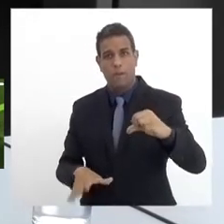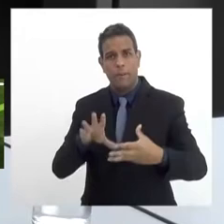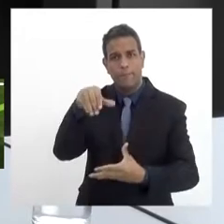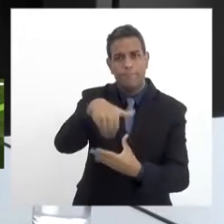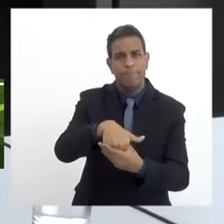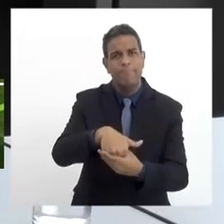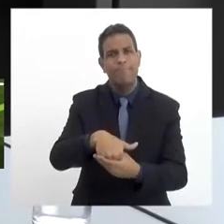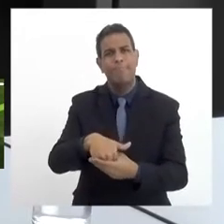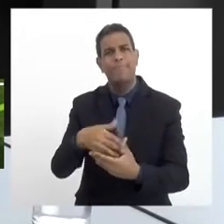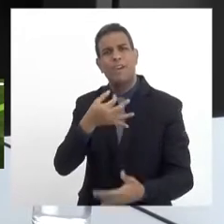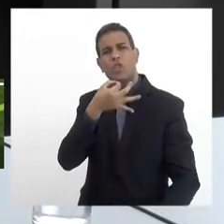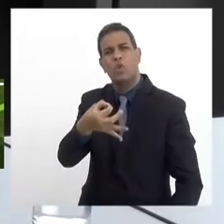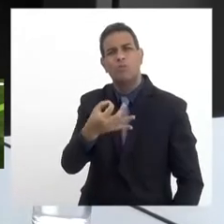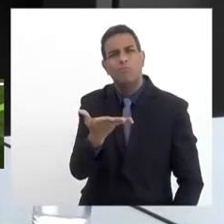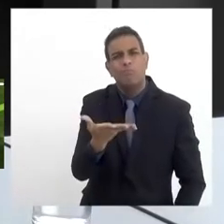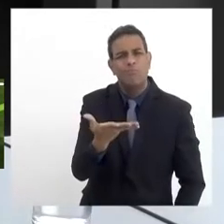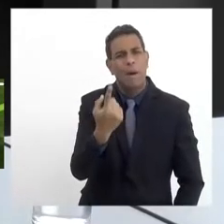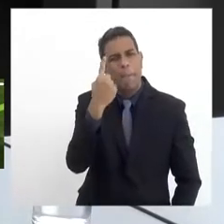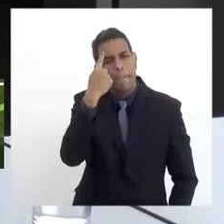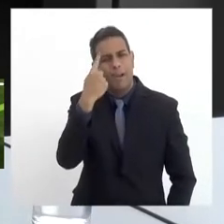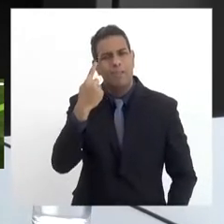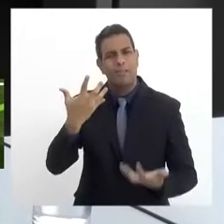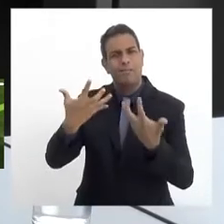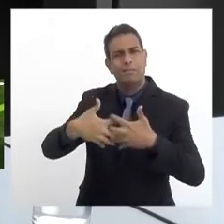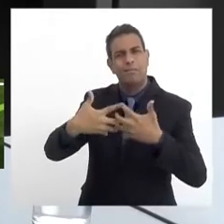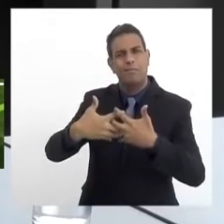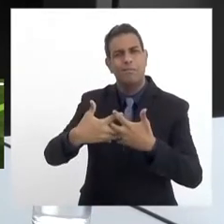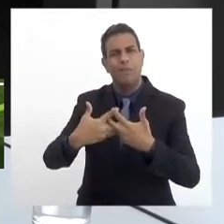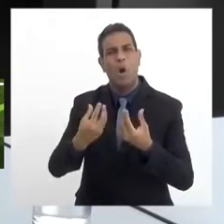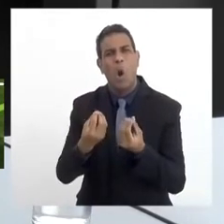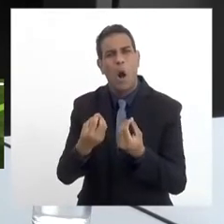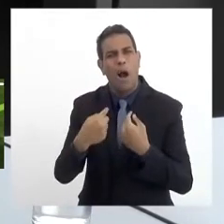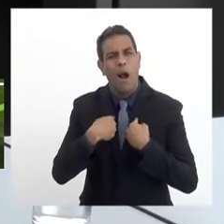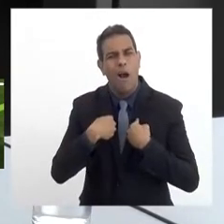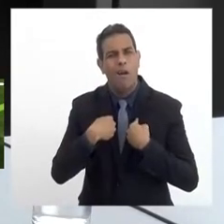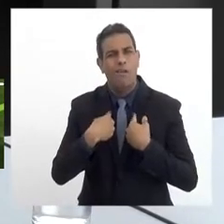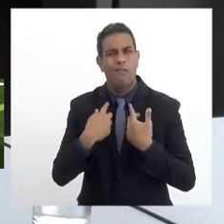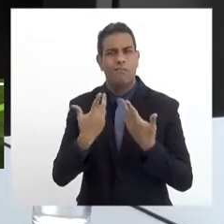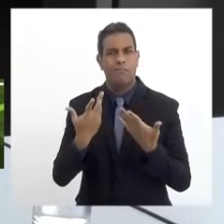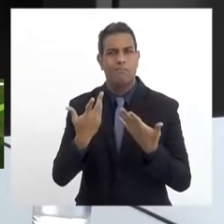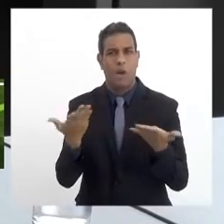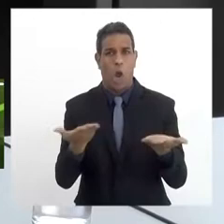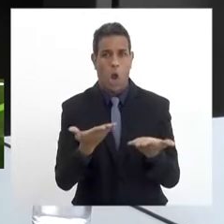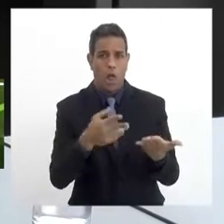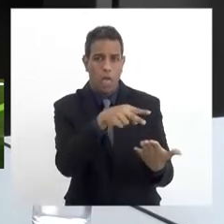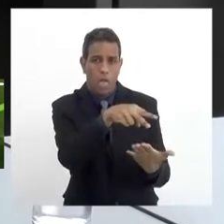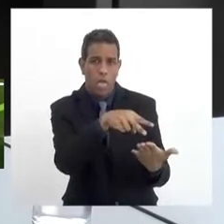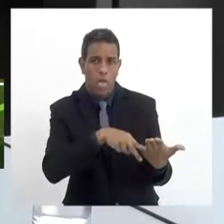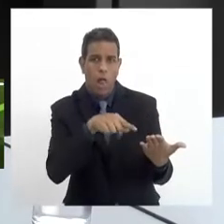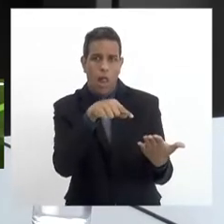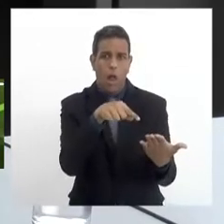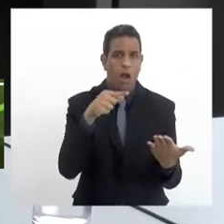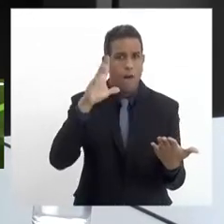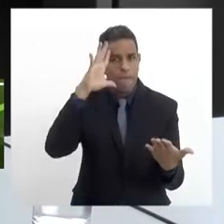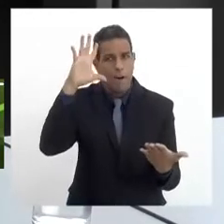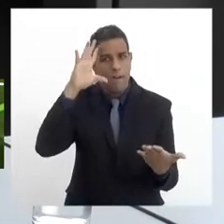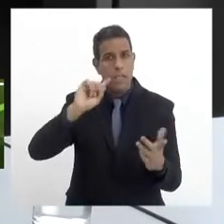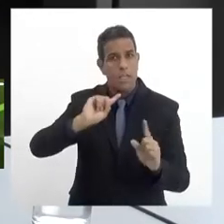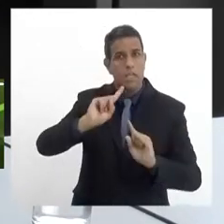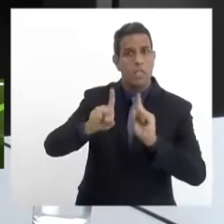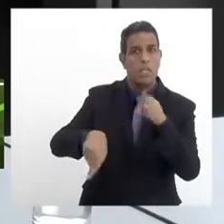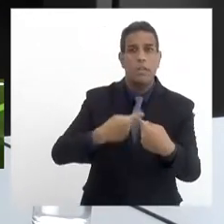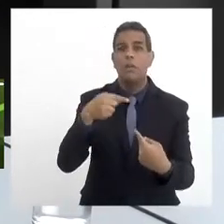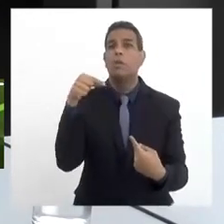629/19, isso. E eu queria só que o senhor tivesse um minutinho para mim aqui acabar minha reflexão antes de passar para o outro, porque